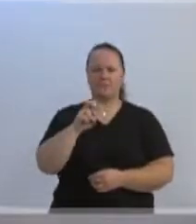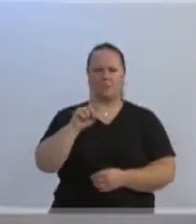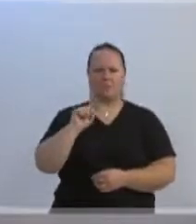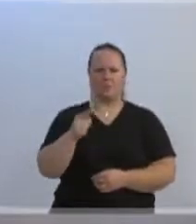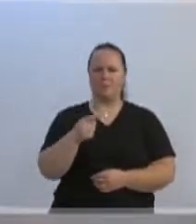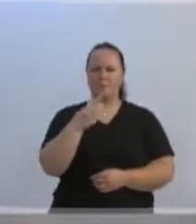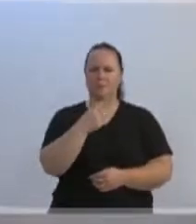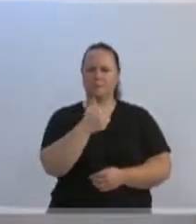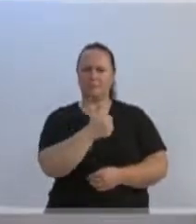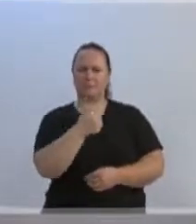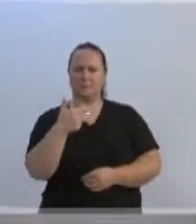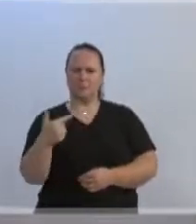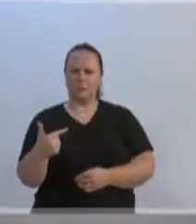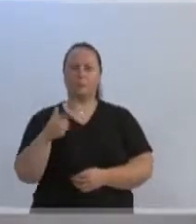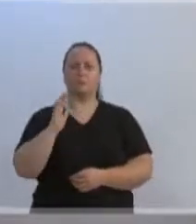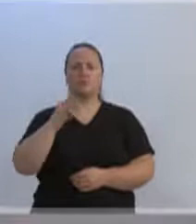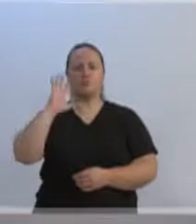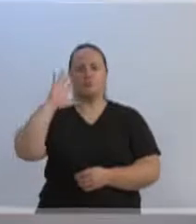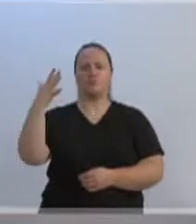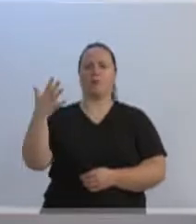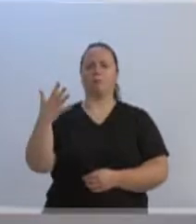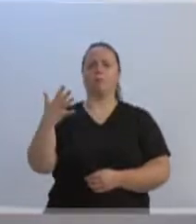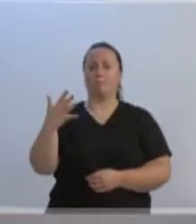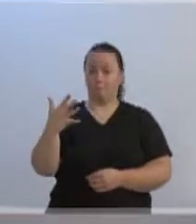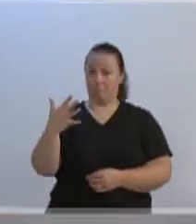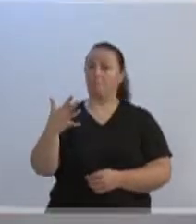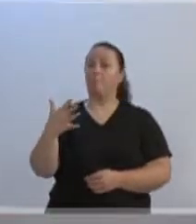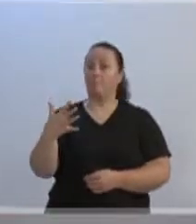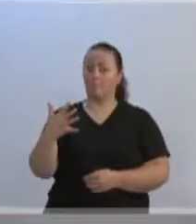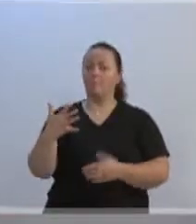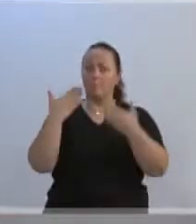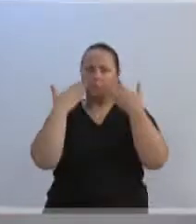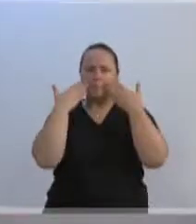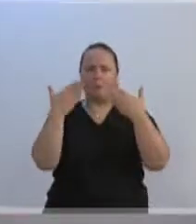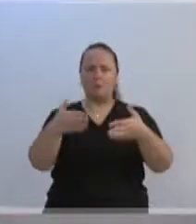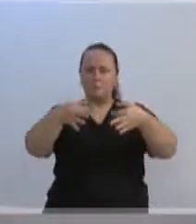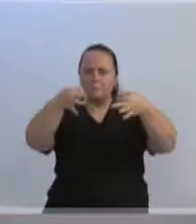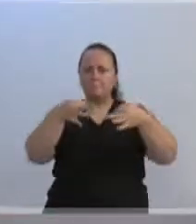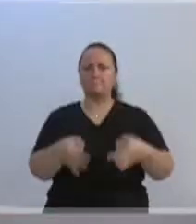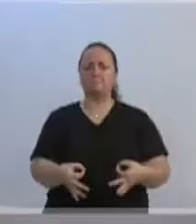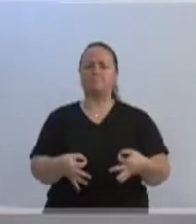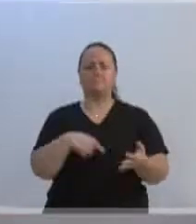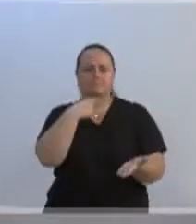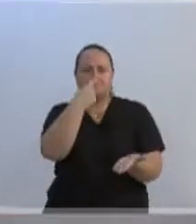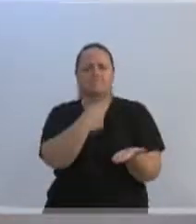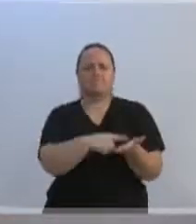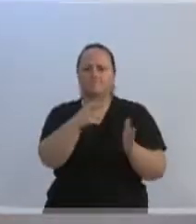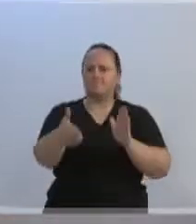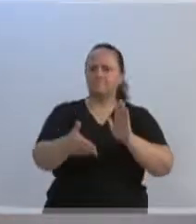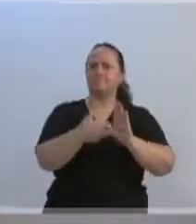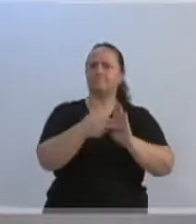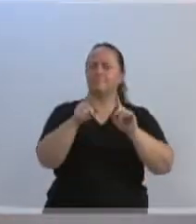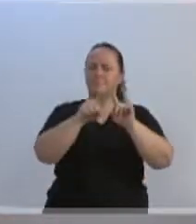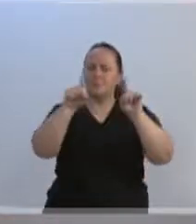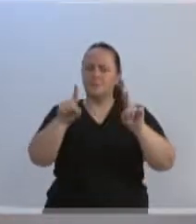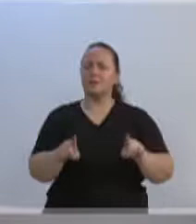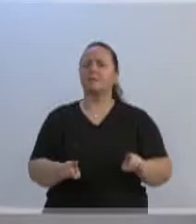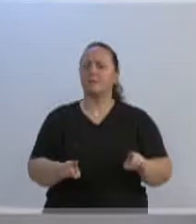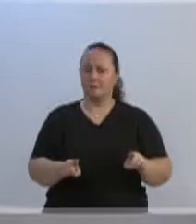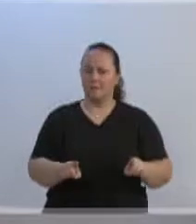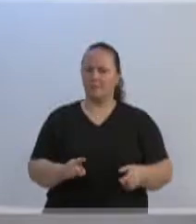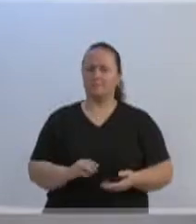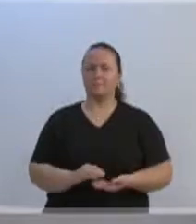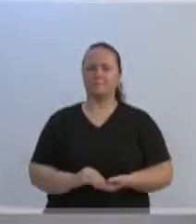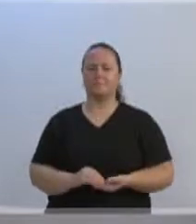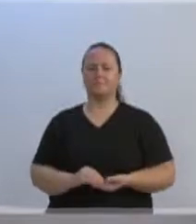5.312 solucionado do governo isso mostra a eficiência e comprometimento dos servidores eu quero aqui